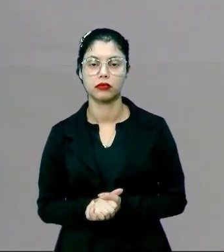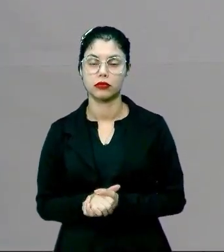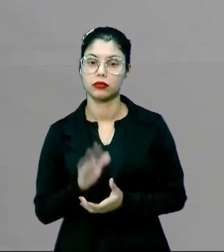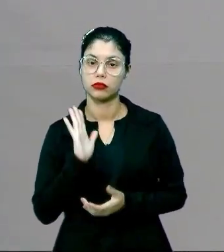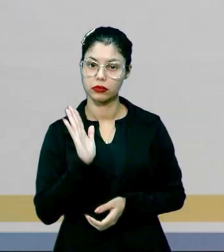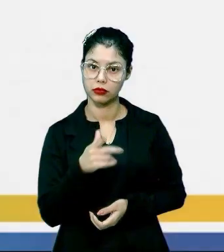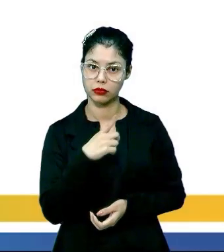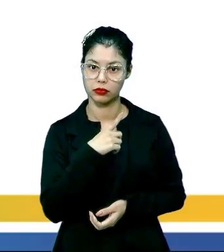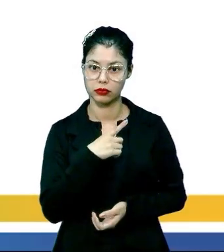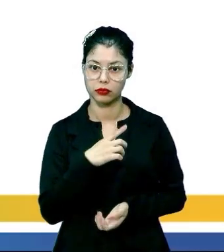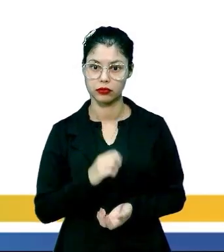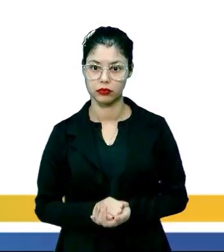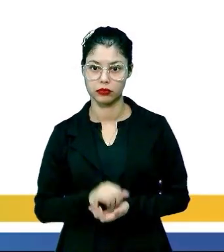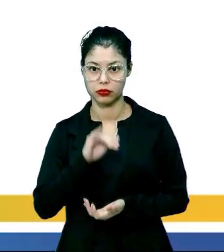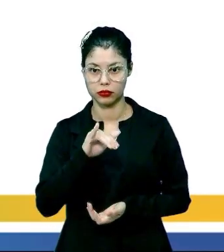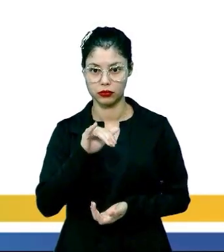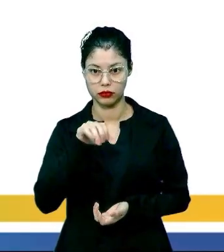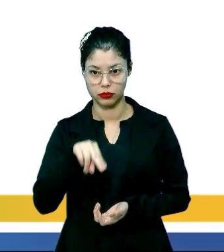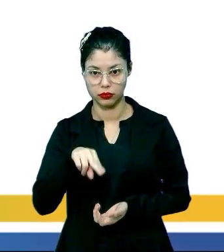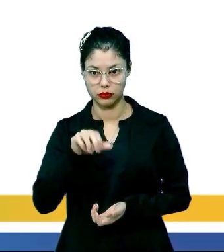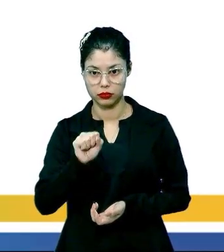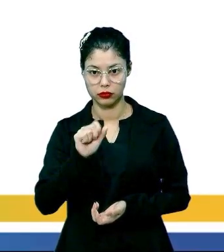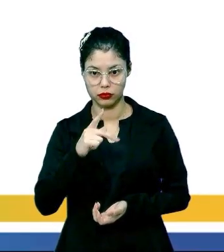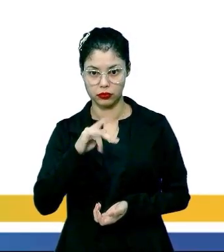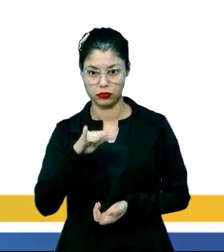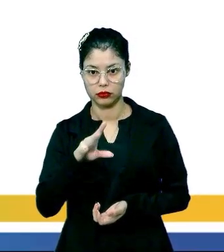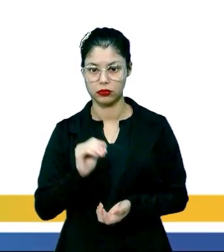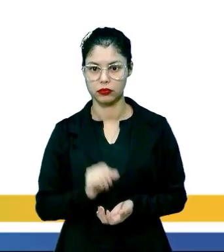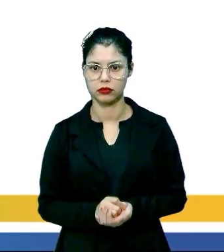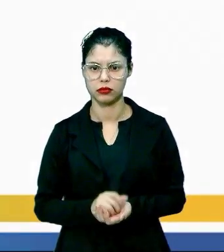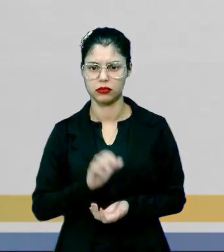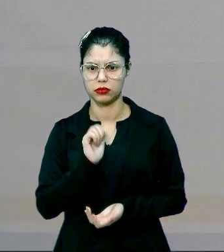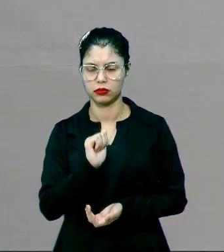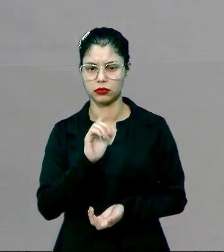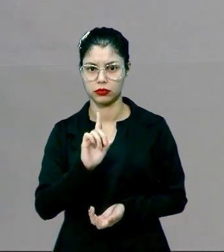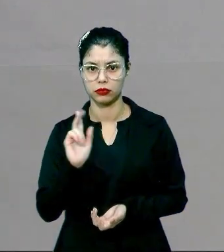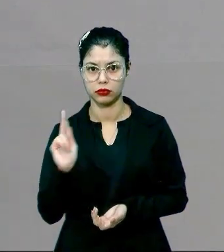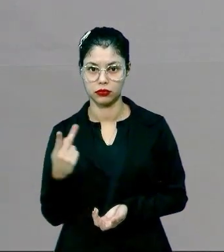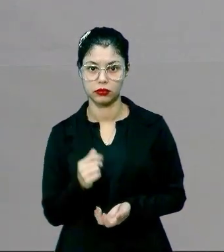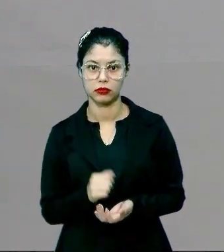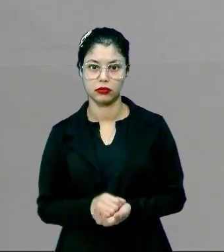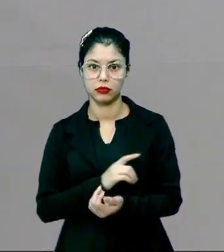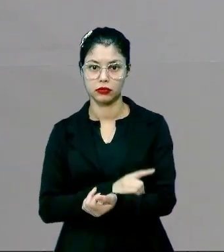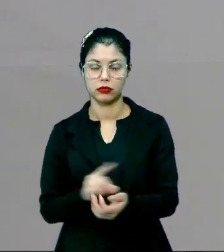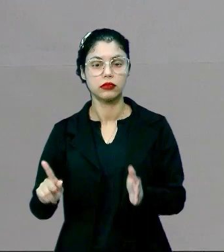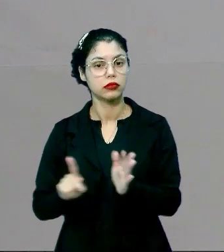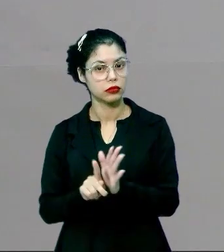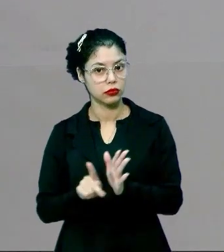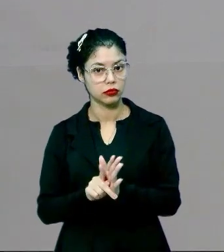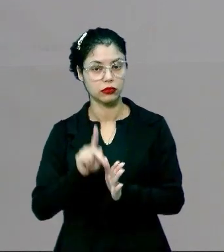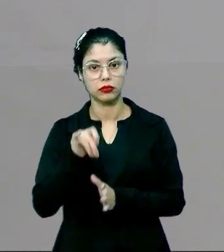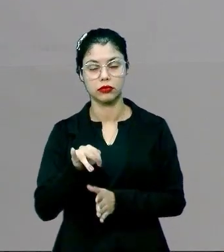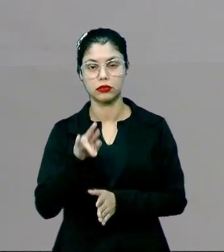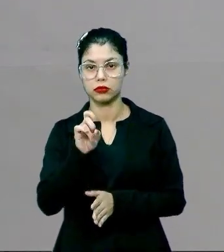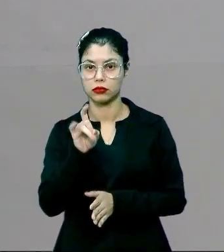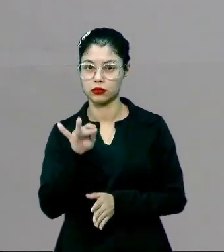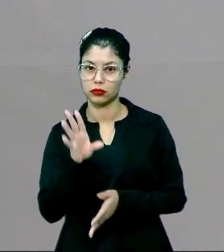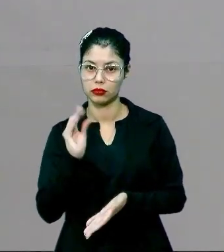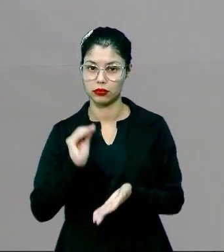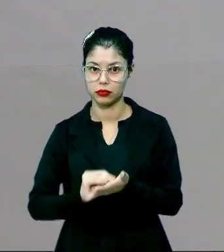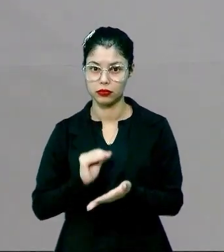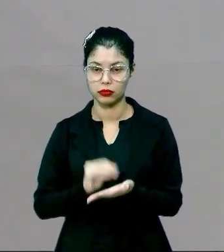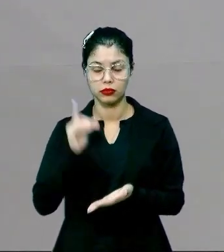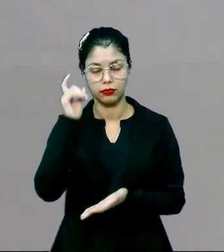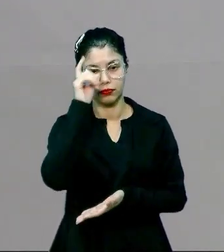tem a ver, né, com a liberação do ADH, ou seja, diabetes insípido quer dizer que está